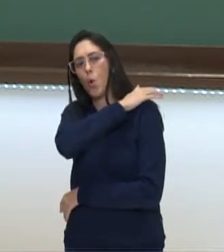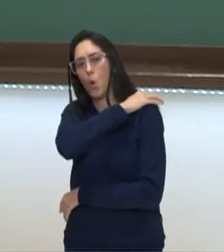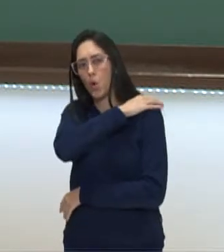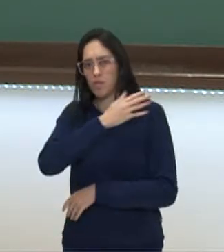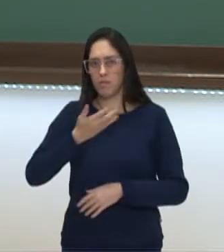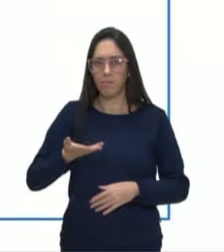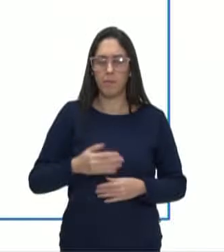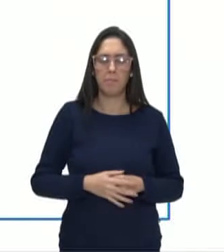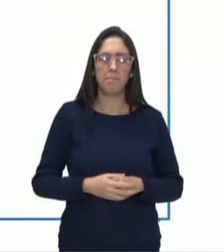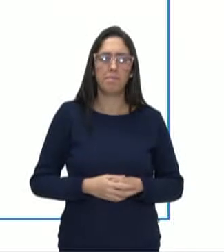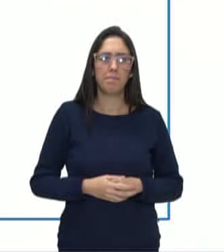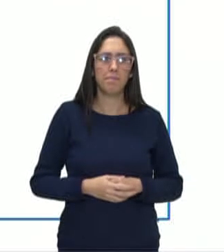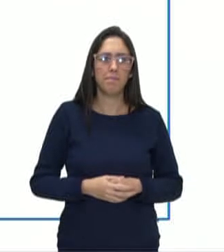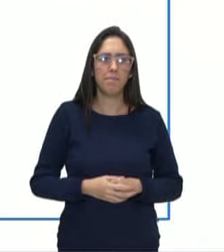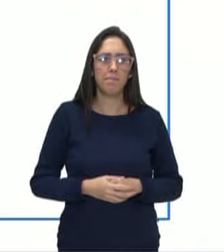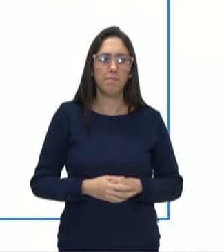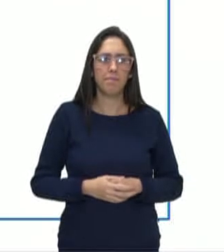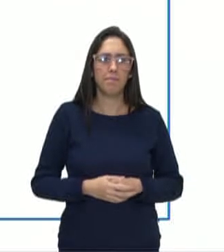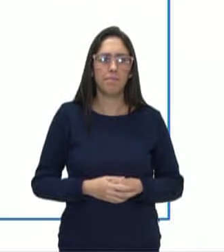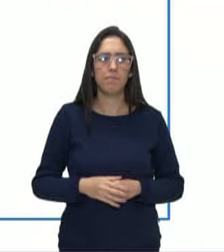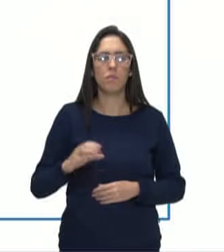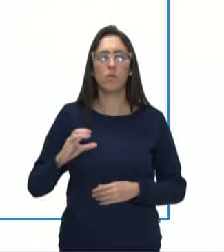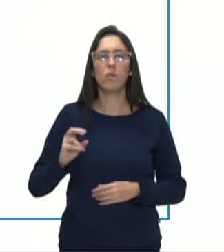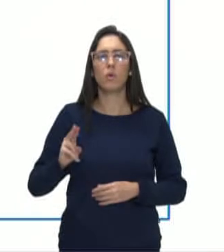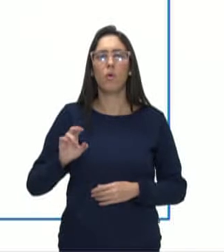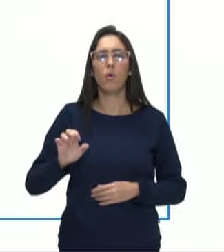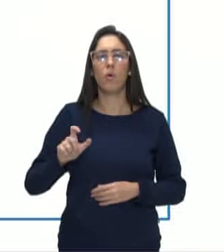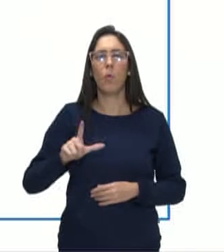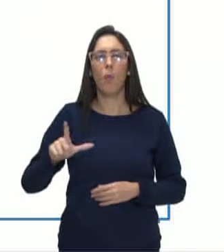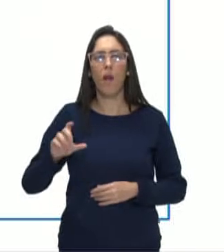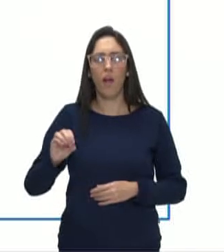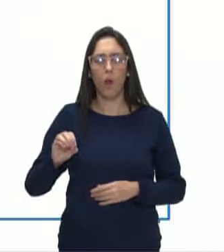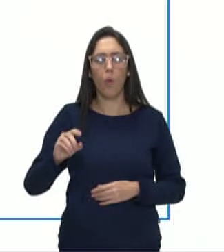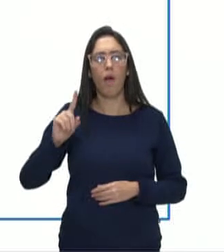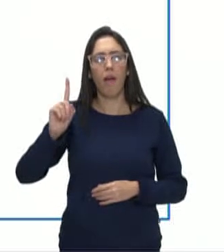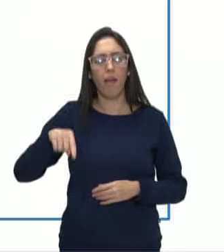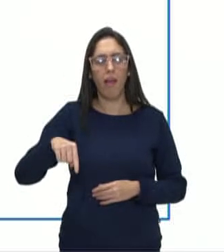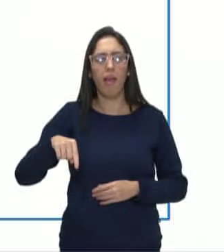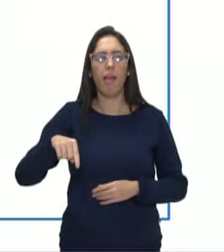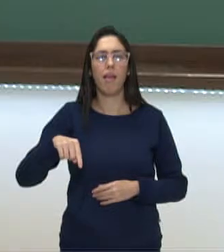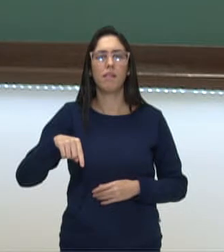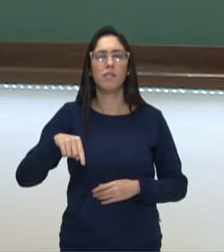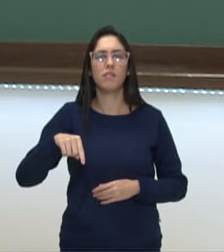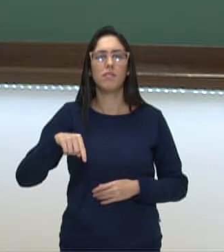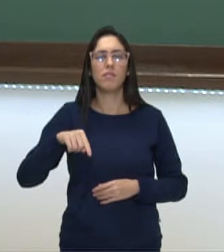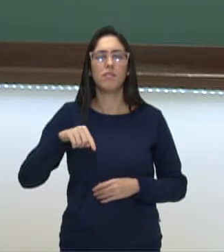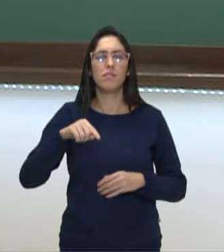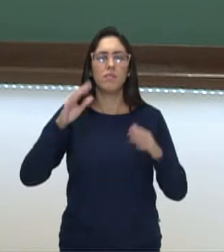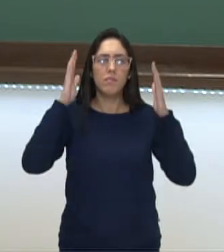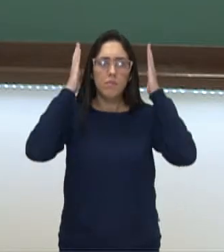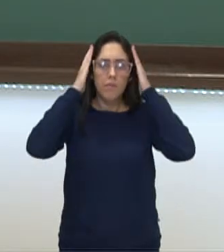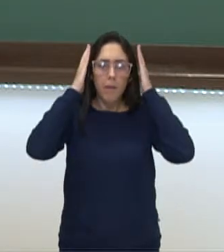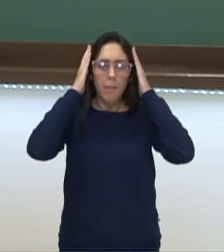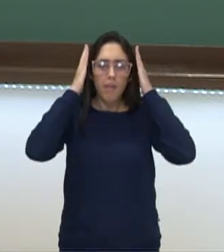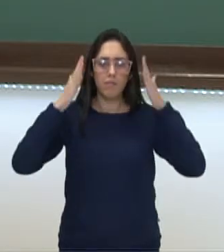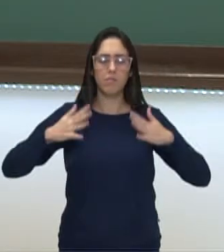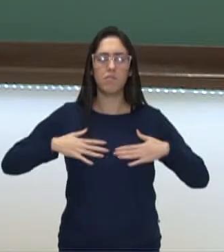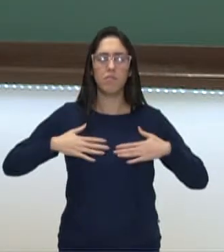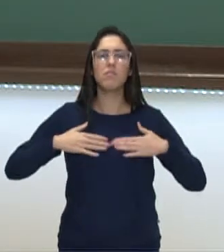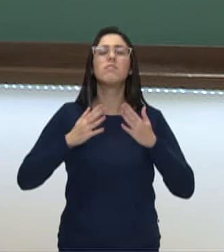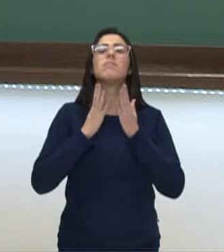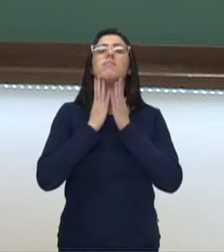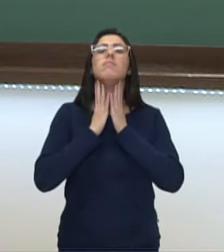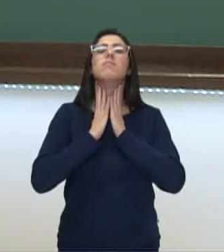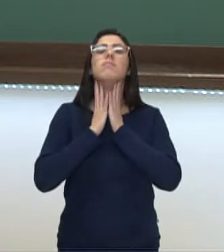né? Cuello, parte del cuerpo que une la cabeça com o tronco, ou